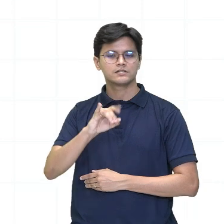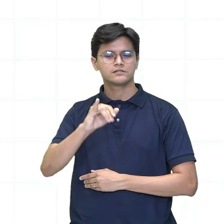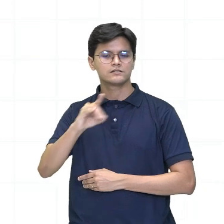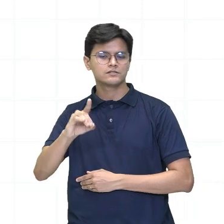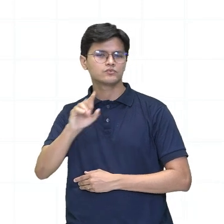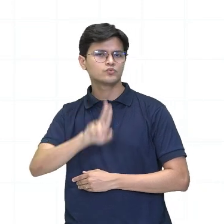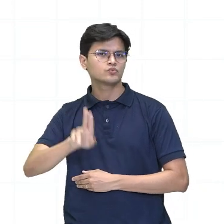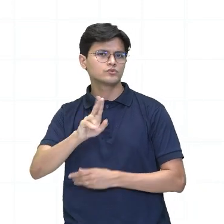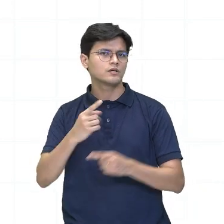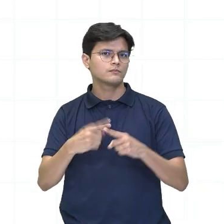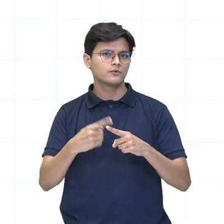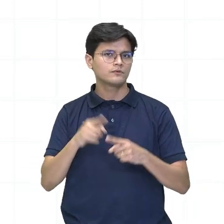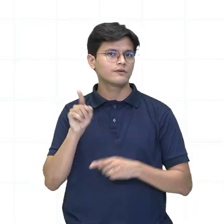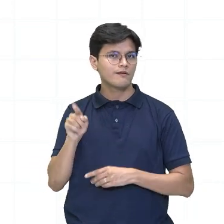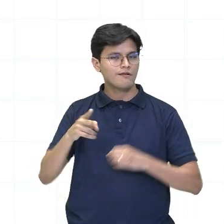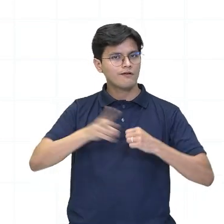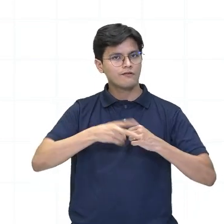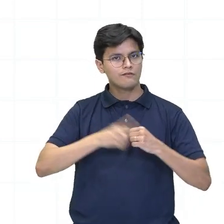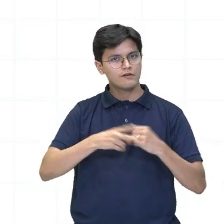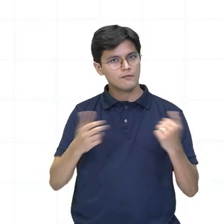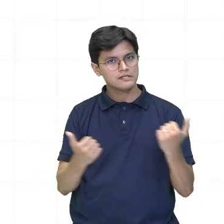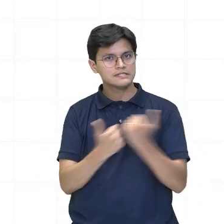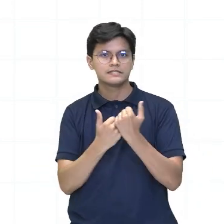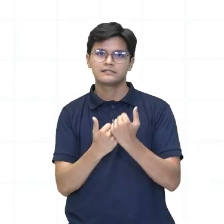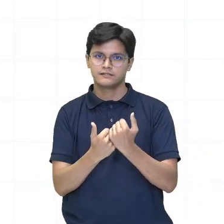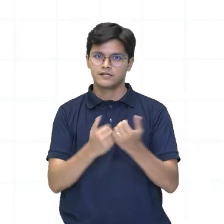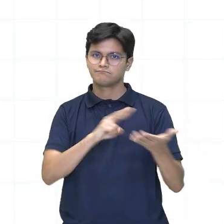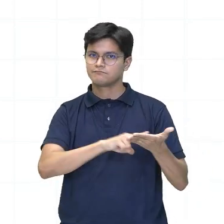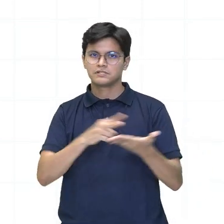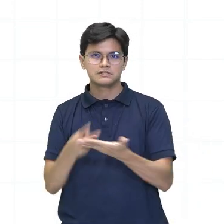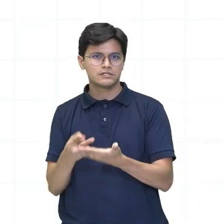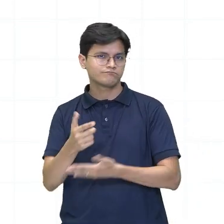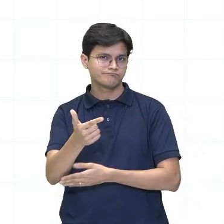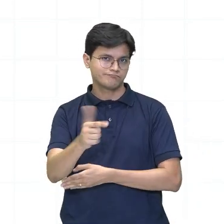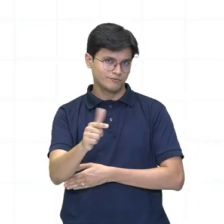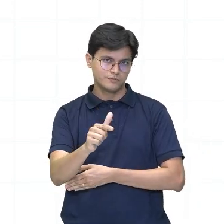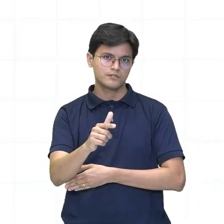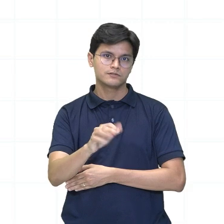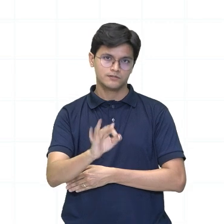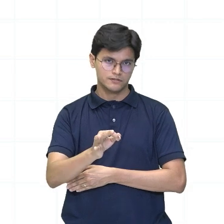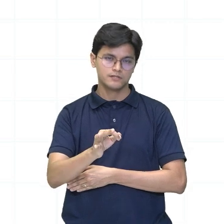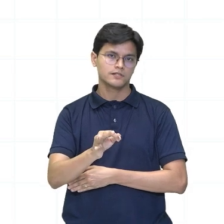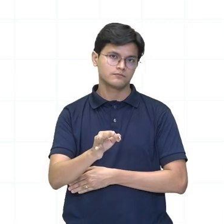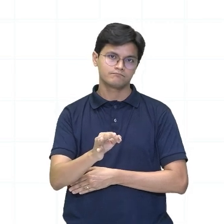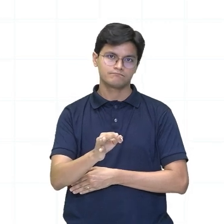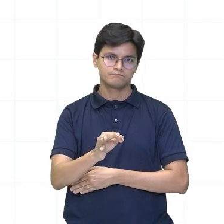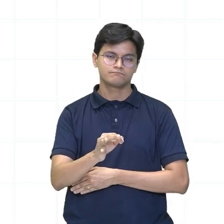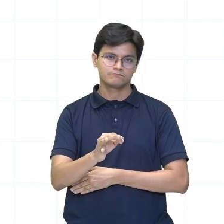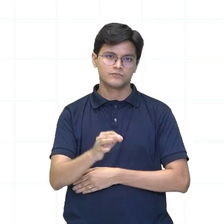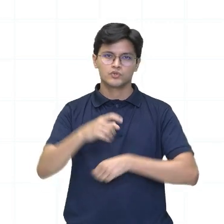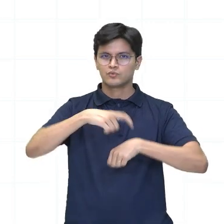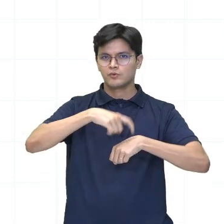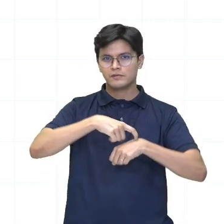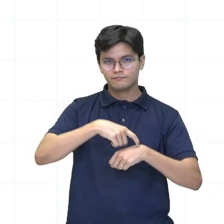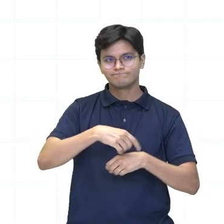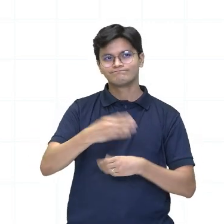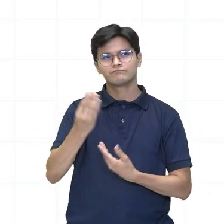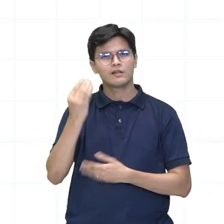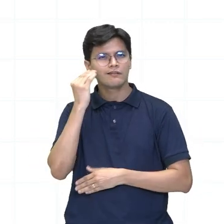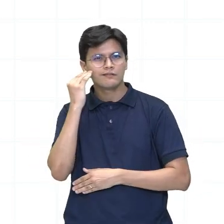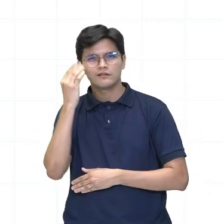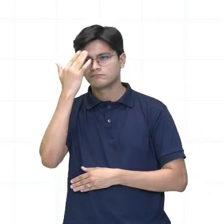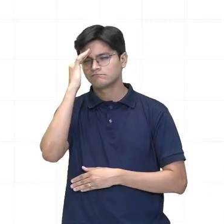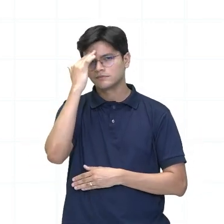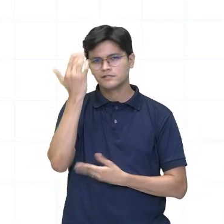ele é um auxiliar e não tem tradução, você não vai traduzir essa palavra na hora de procurar entender. Você